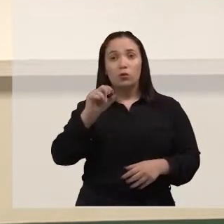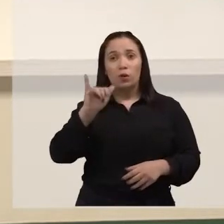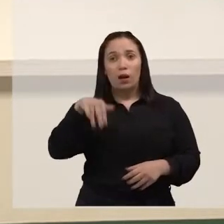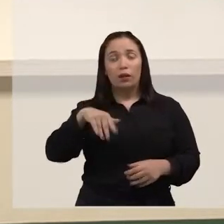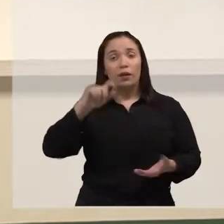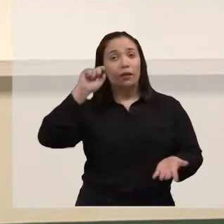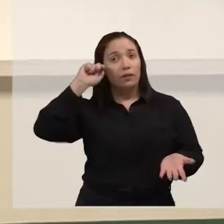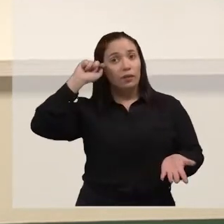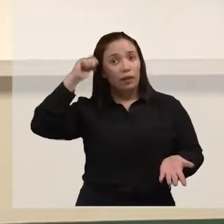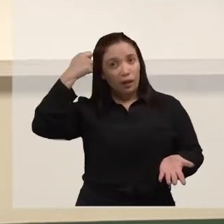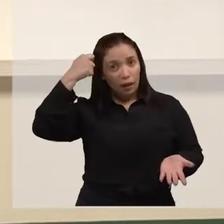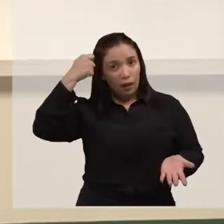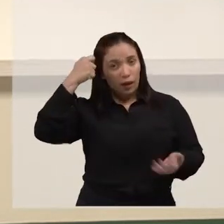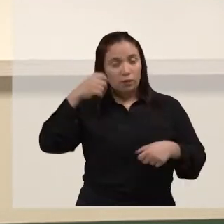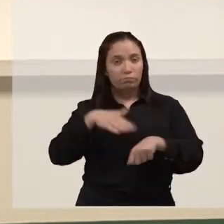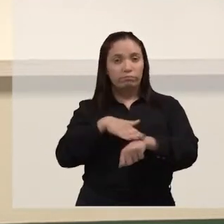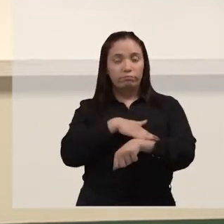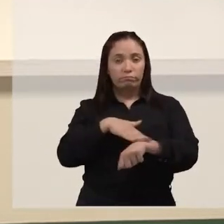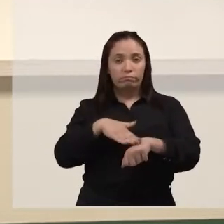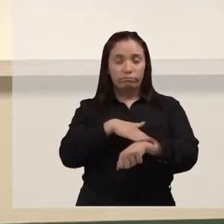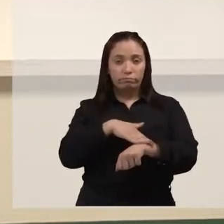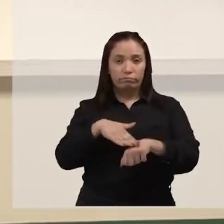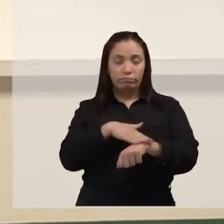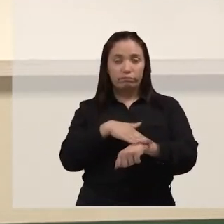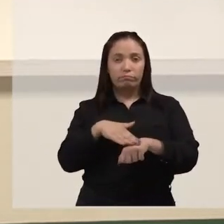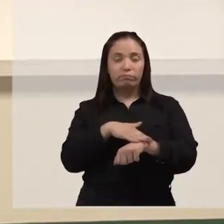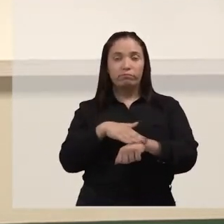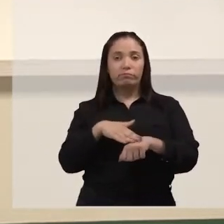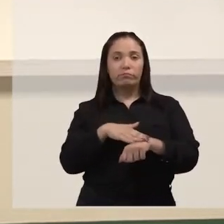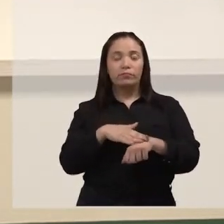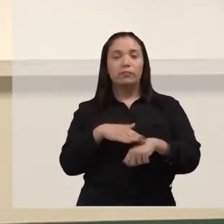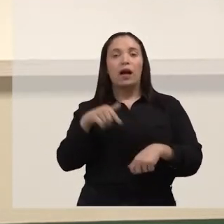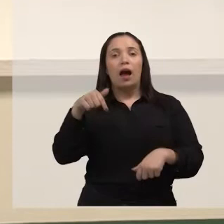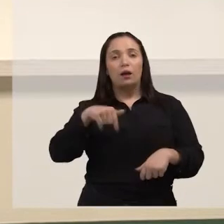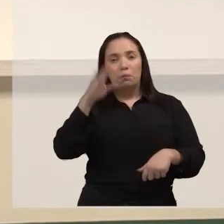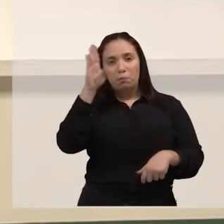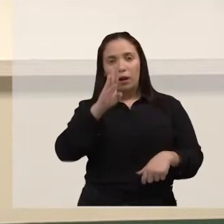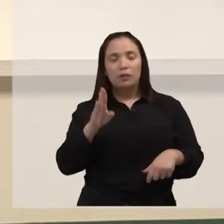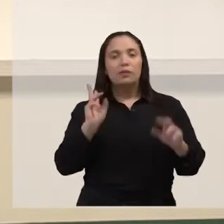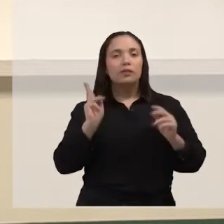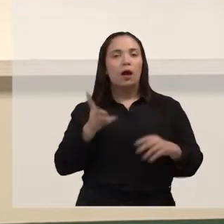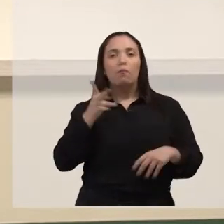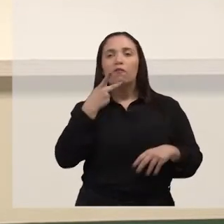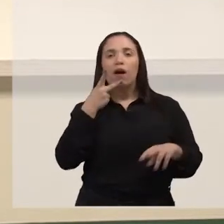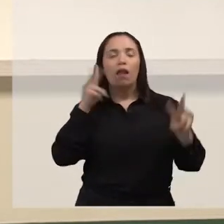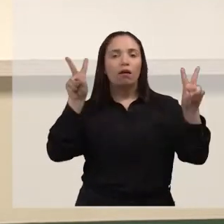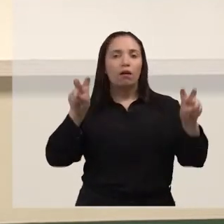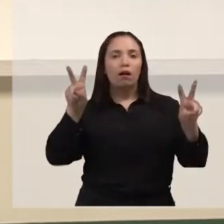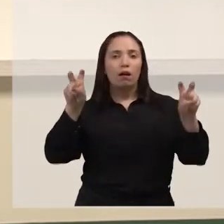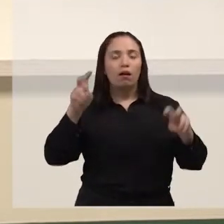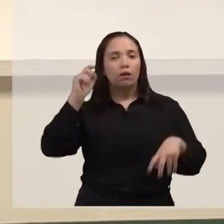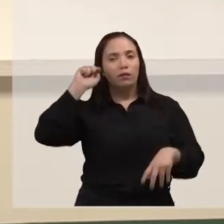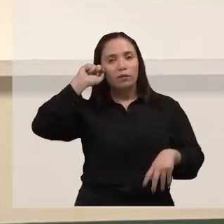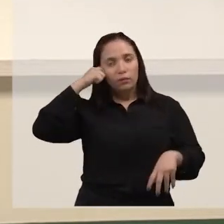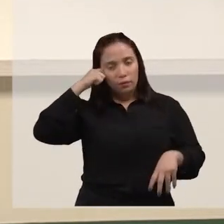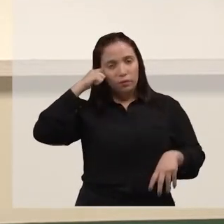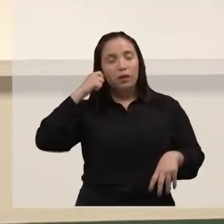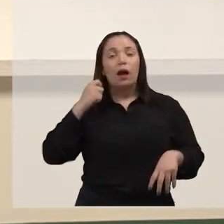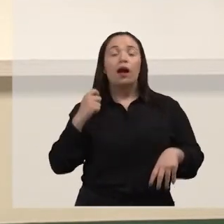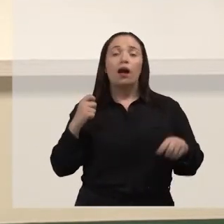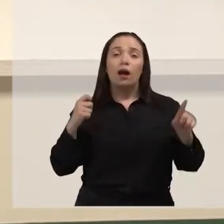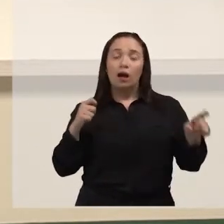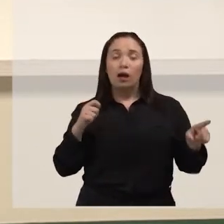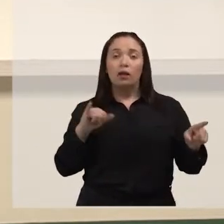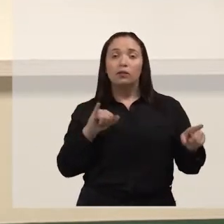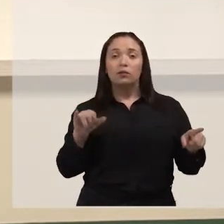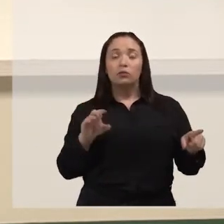No Brasil, a igualdade racial é uma coisa muito discutida, você sabe disso, não? E precisa melhorar. E o Joaquim Barbosa